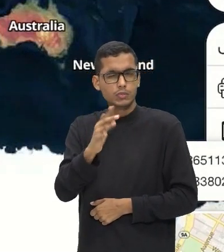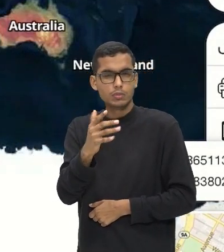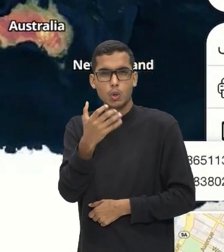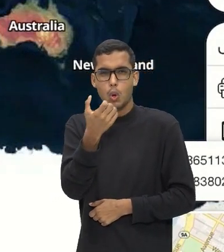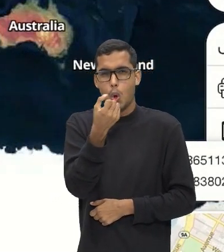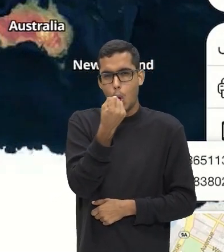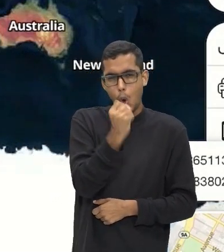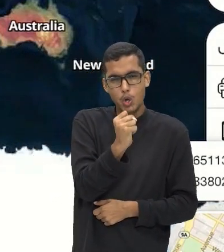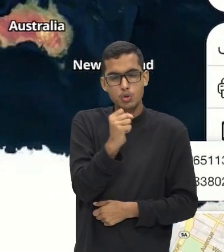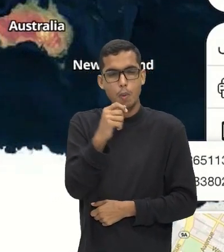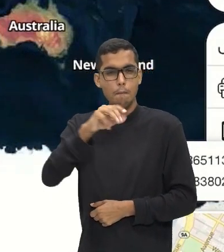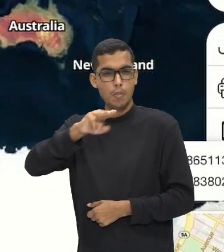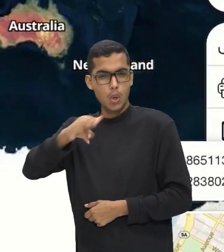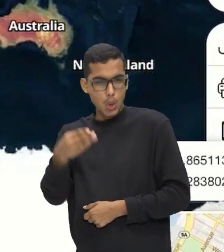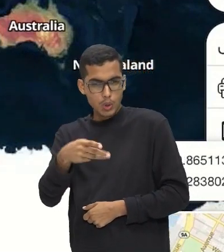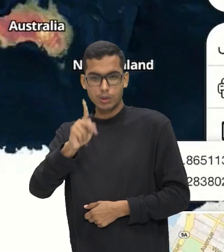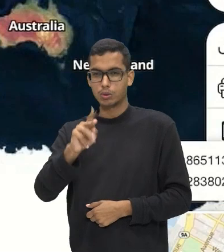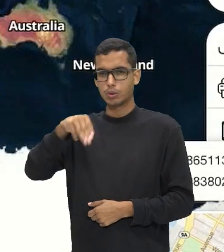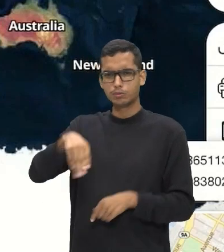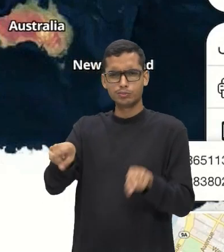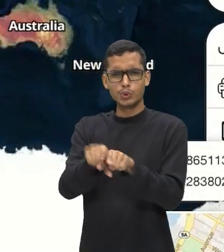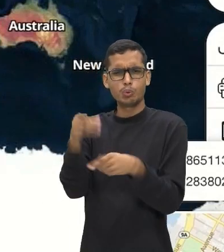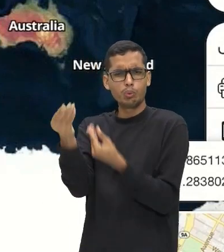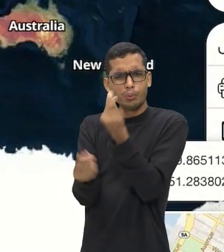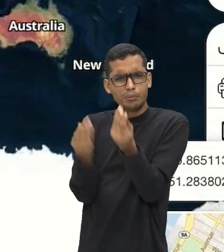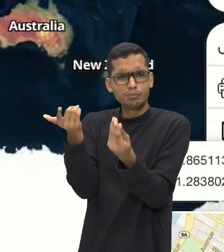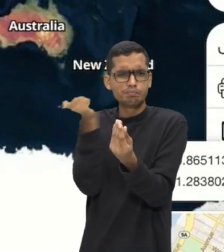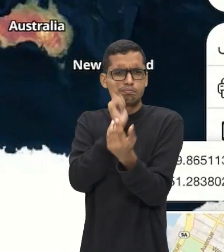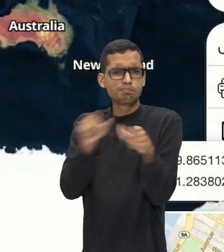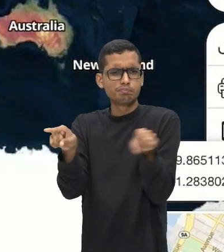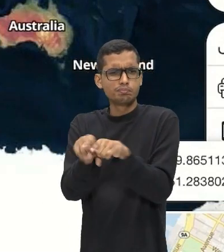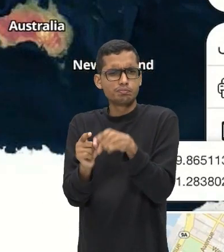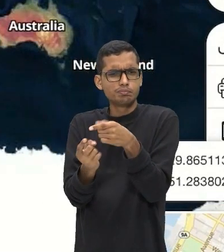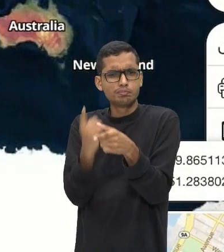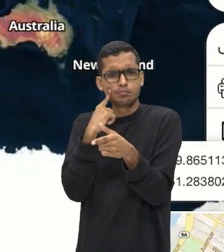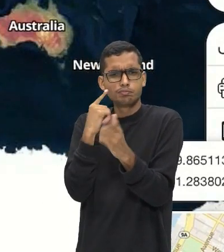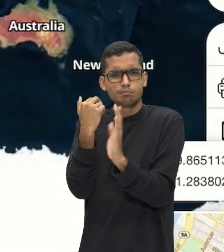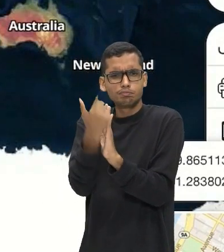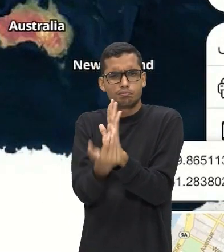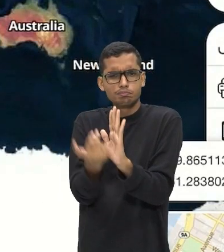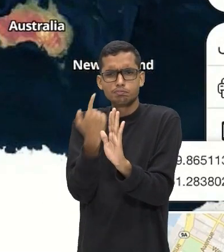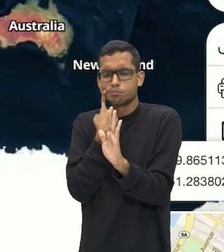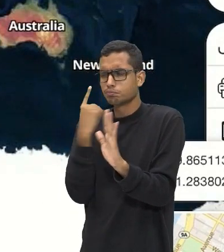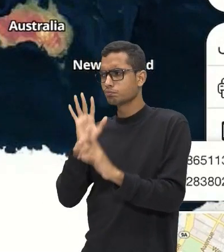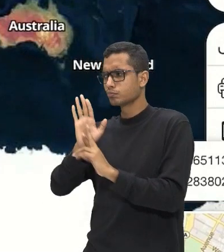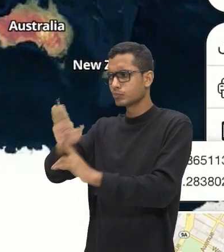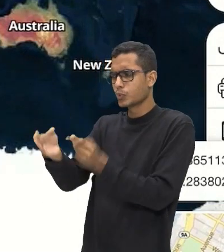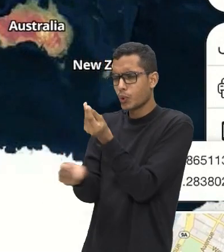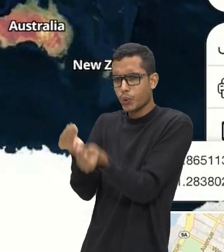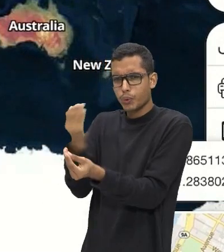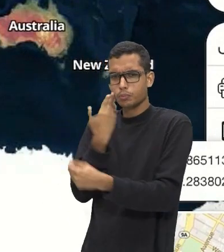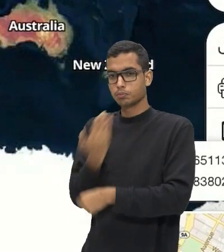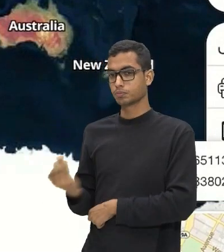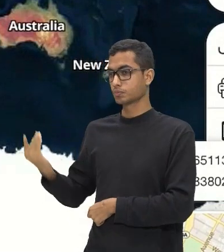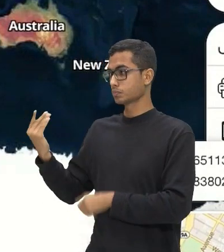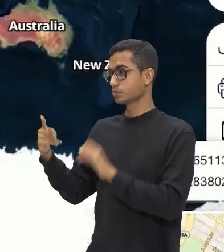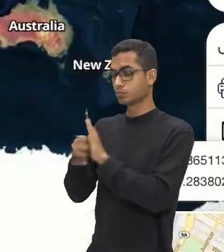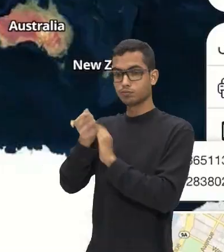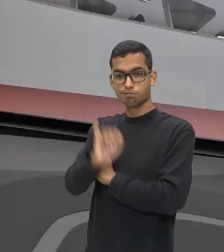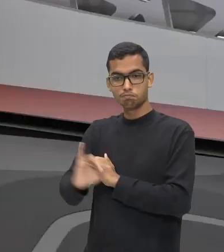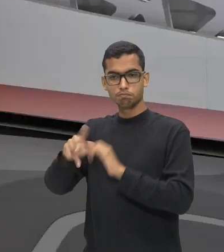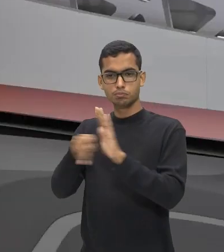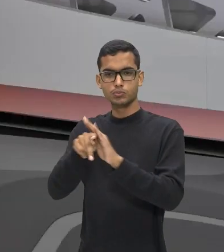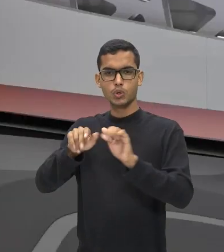quilômetros quadrados. E como é que ela fez? Como é que foi feita essa representação? Isso é uma imagem de satélite que